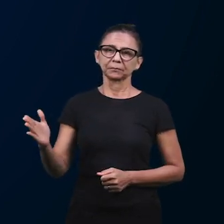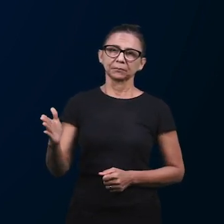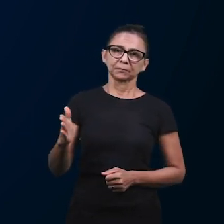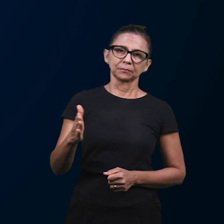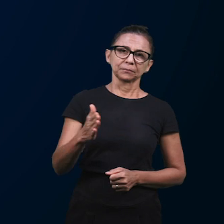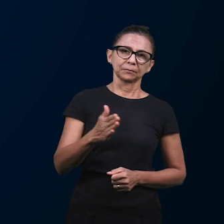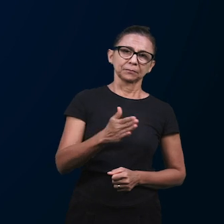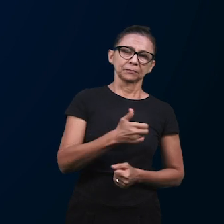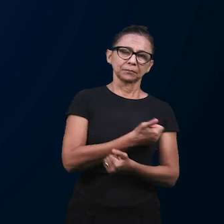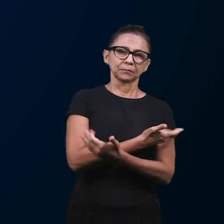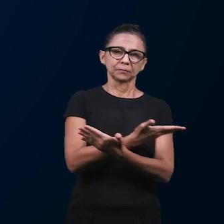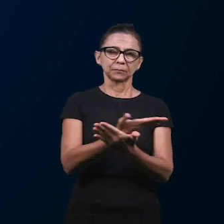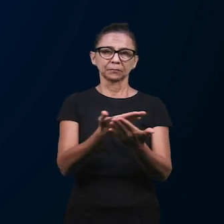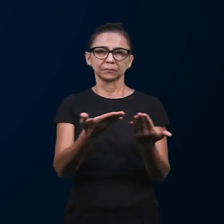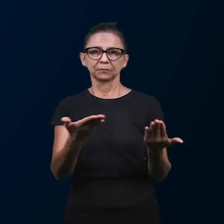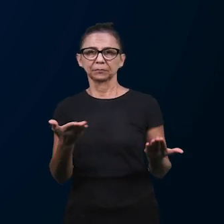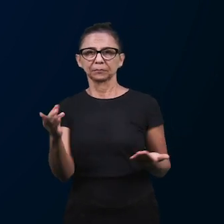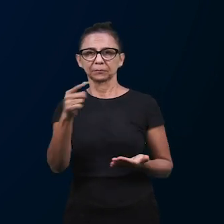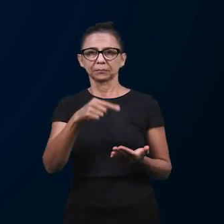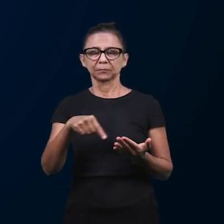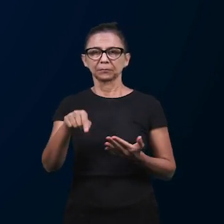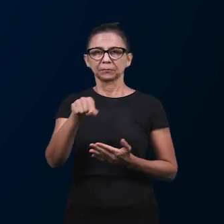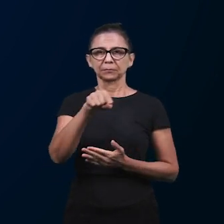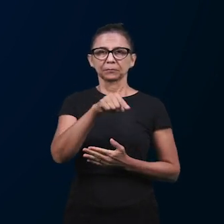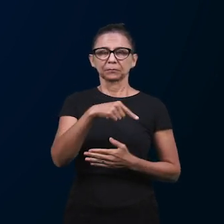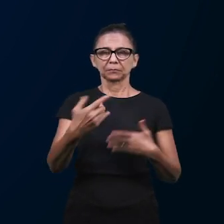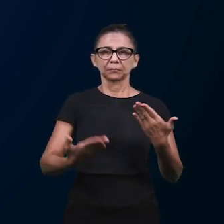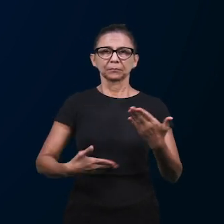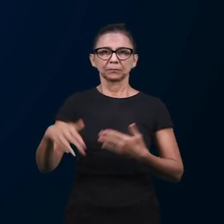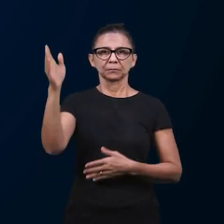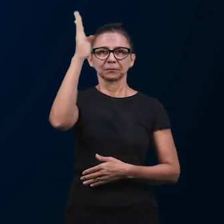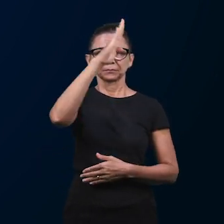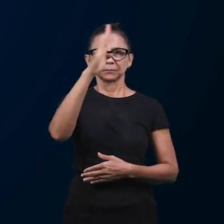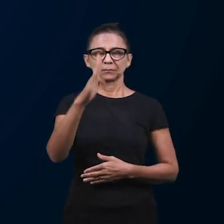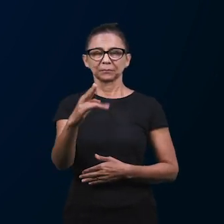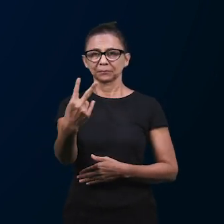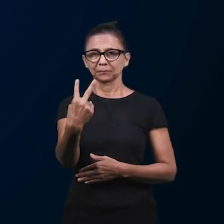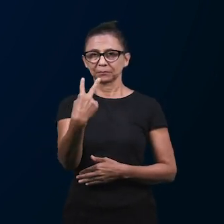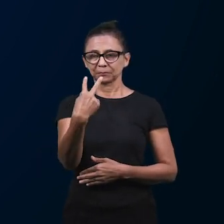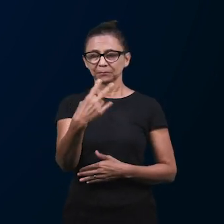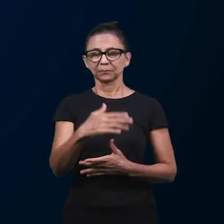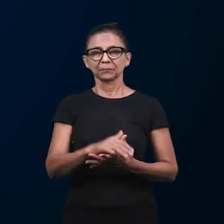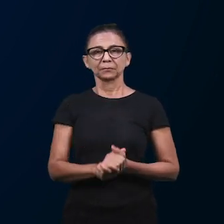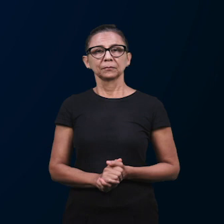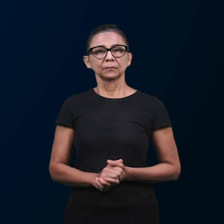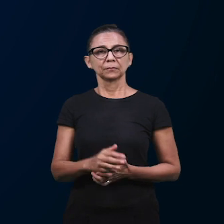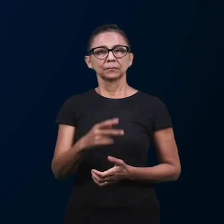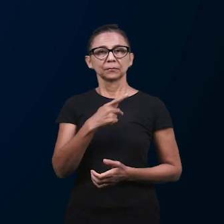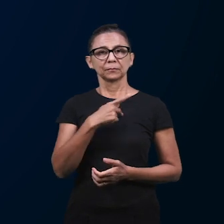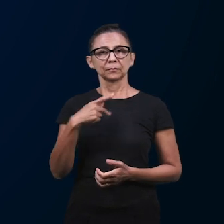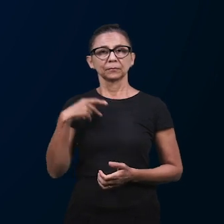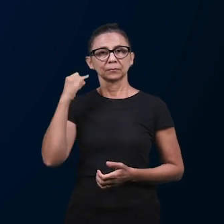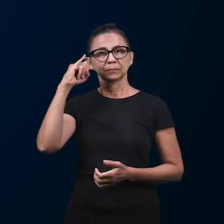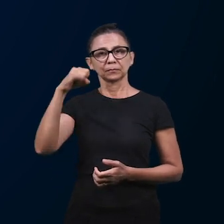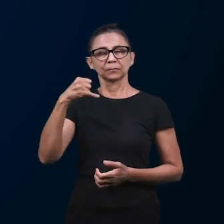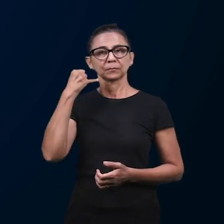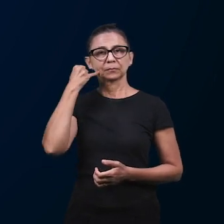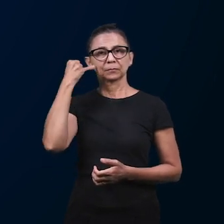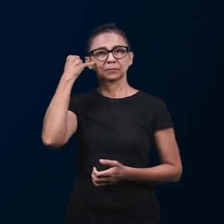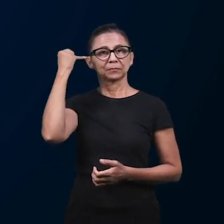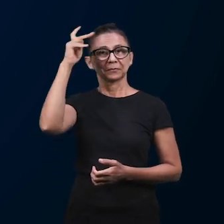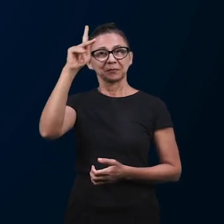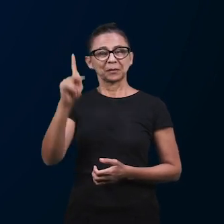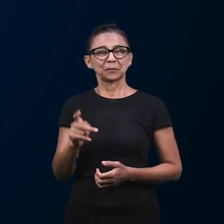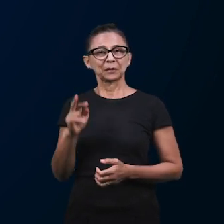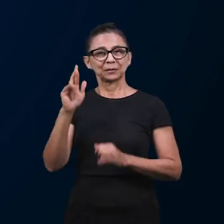quero saudar os nossos irmãos de todo o Brasil que nos assistem nesta hora. Quero saudar o pastor Josias com a